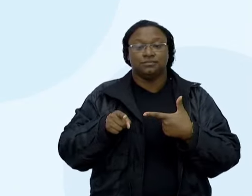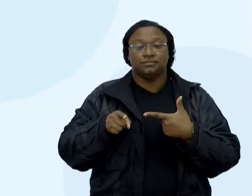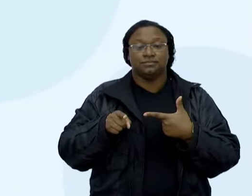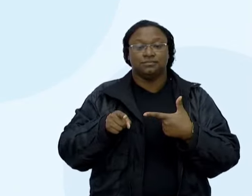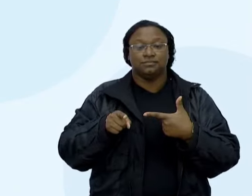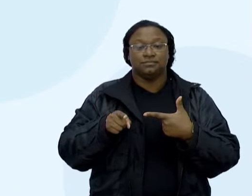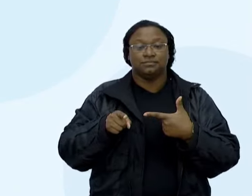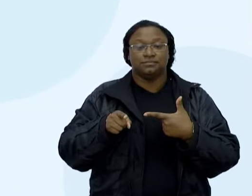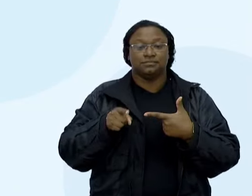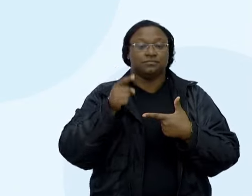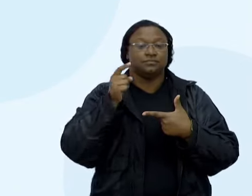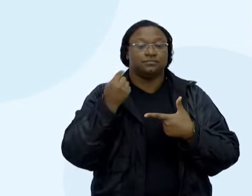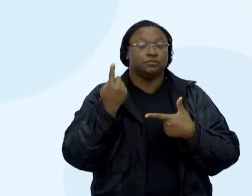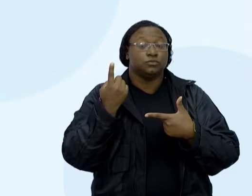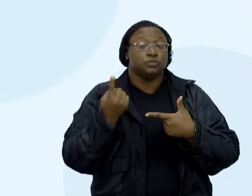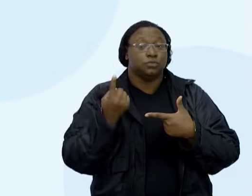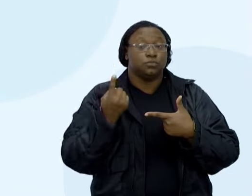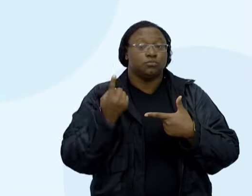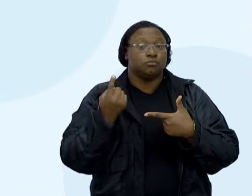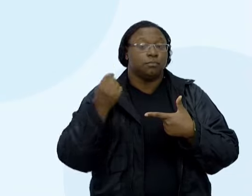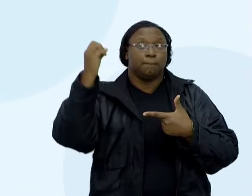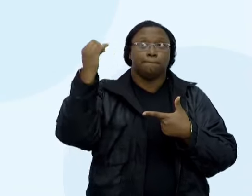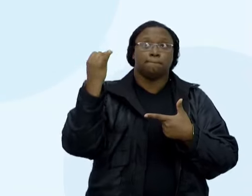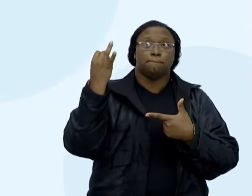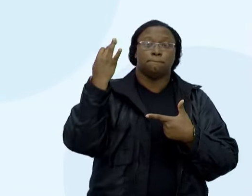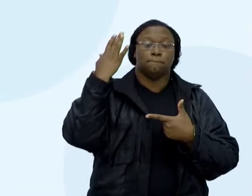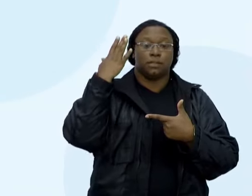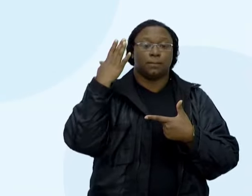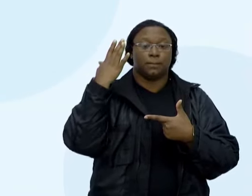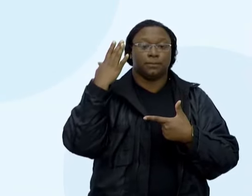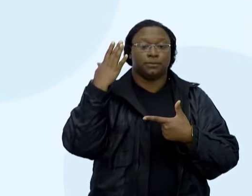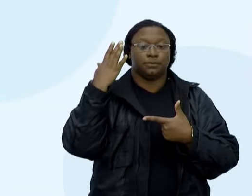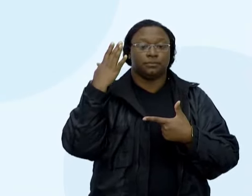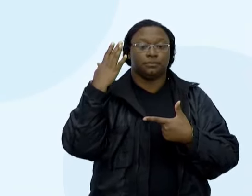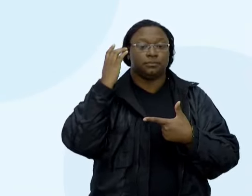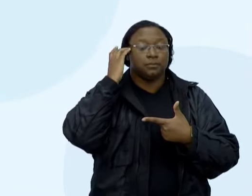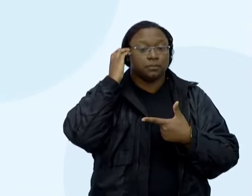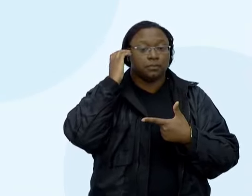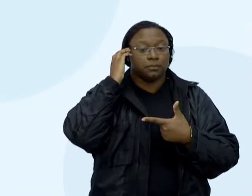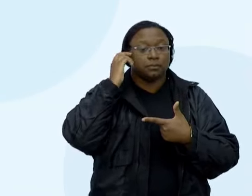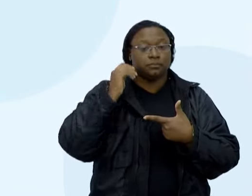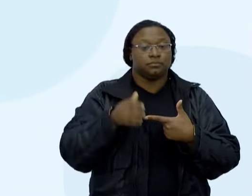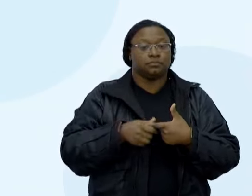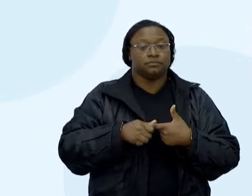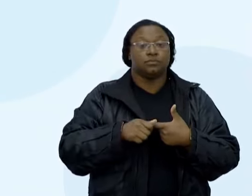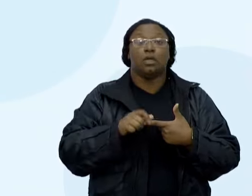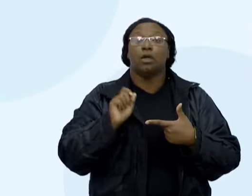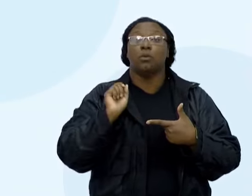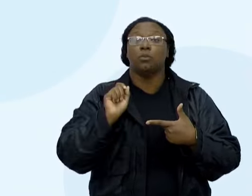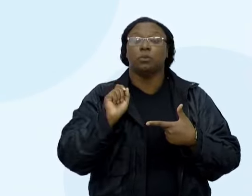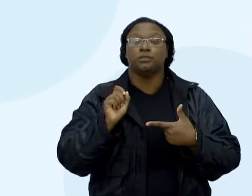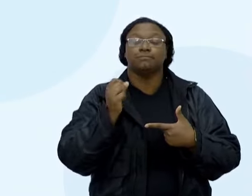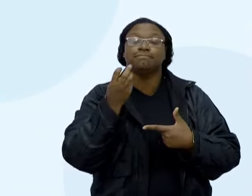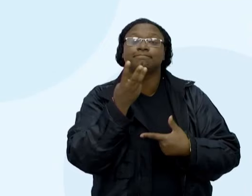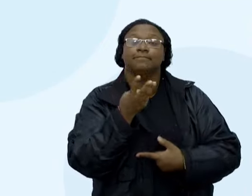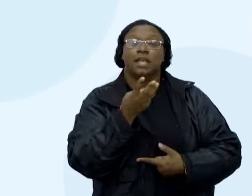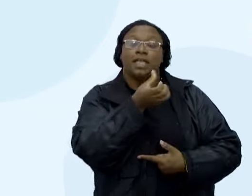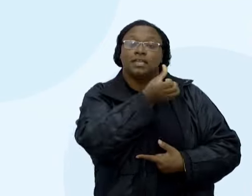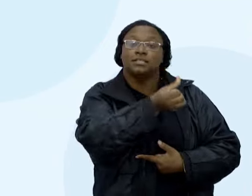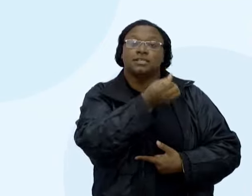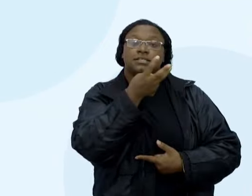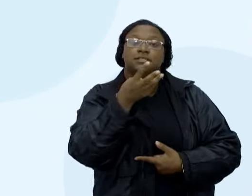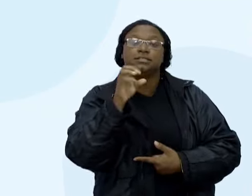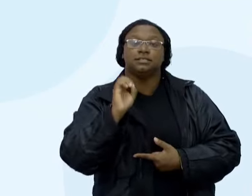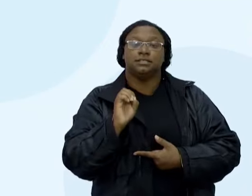o fluxo luminoso de uma lâmpada de Moser que a gente acabou de considerar, que a gente considerou aí quanto?